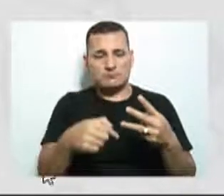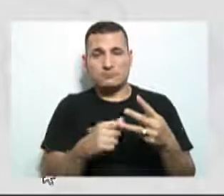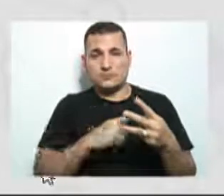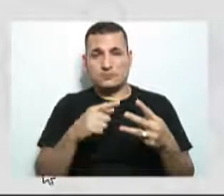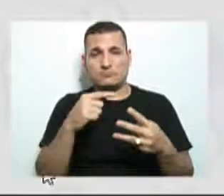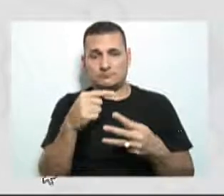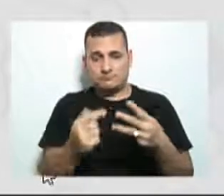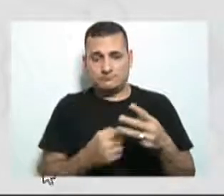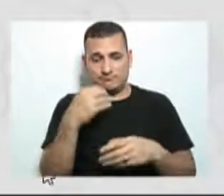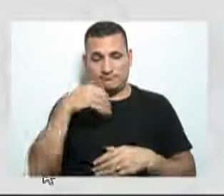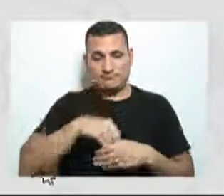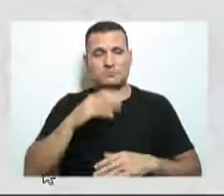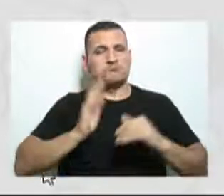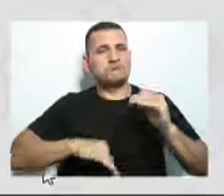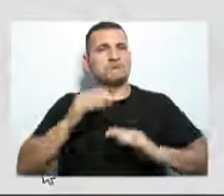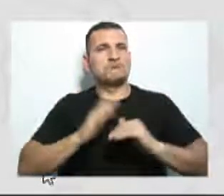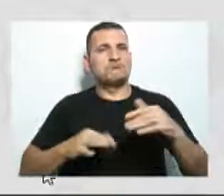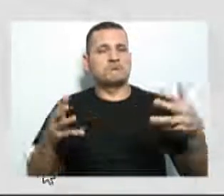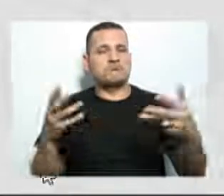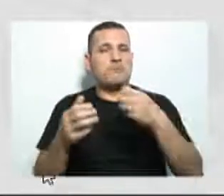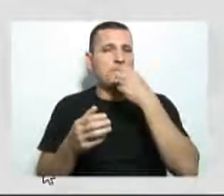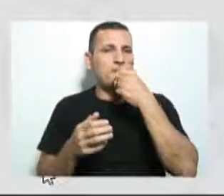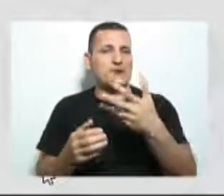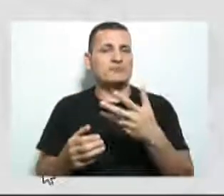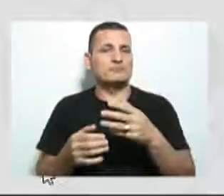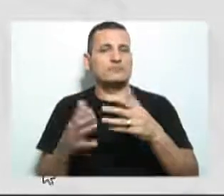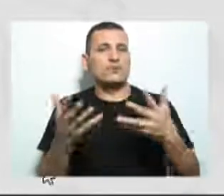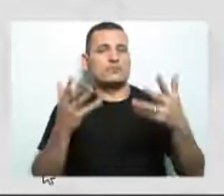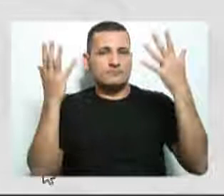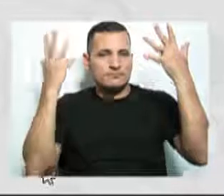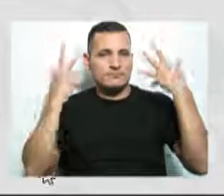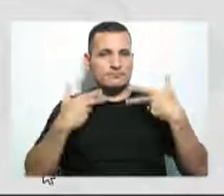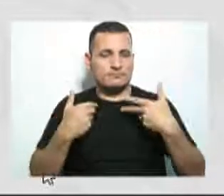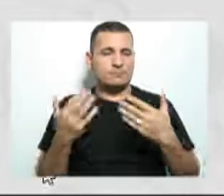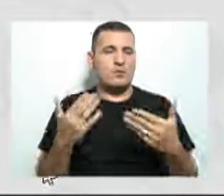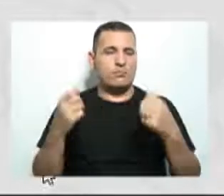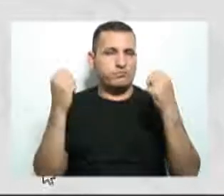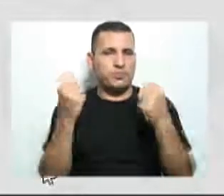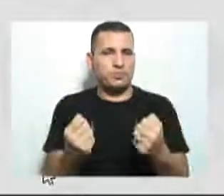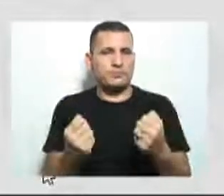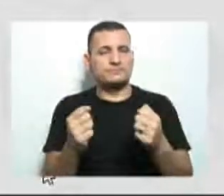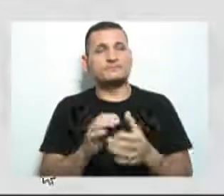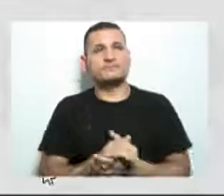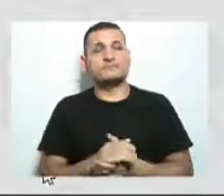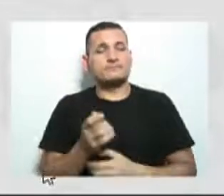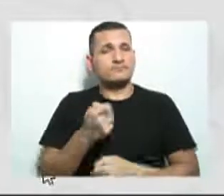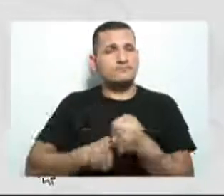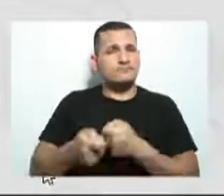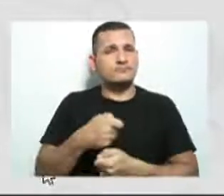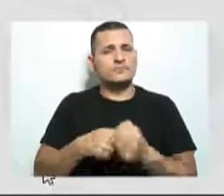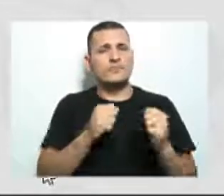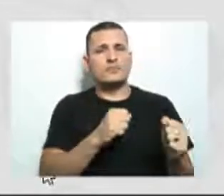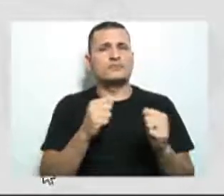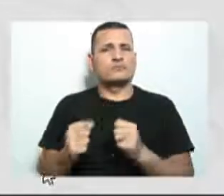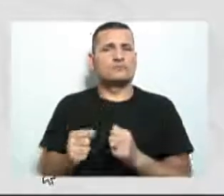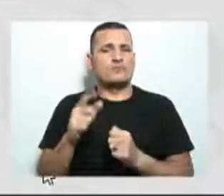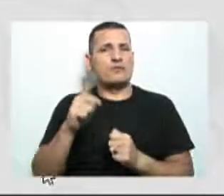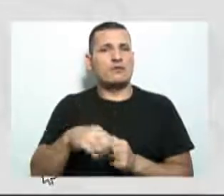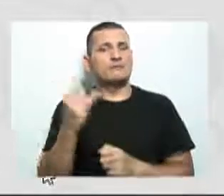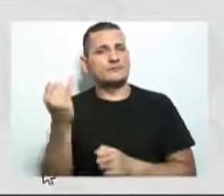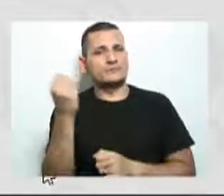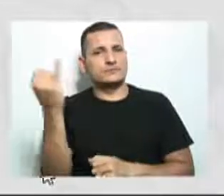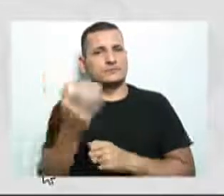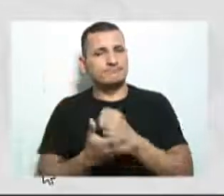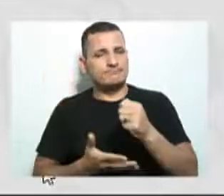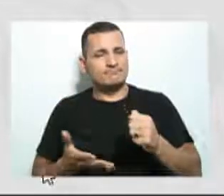se dar muito bem. Vai ser como um leãozão aí, tá vendo? Na negociação, o poder é uma das variáveis essenciais.